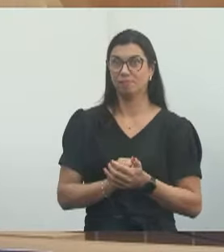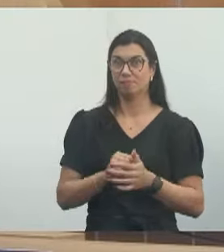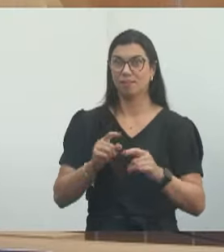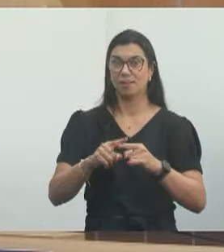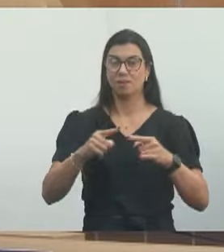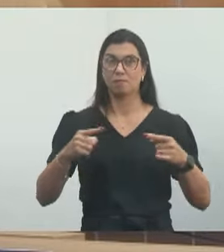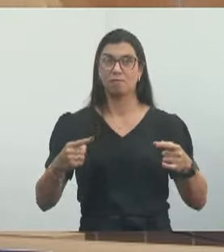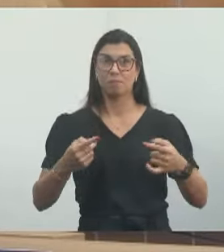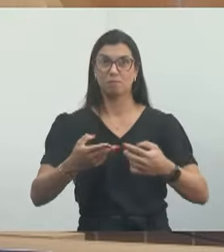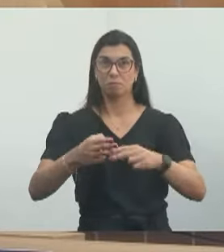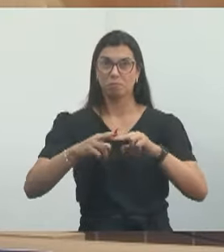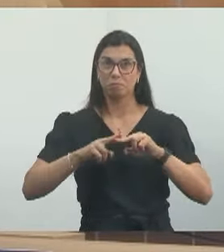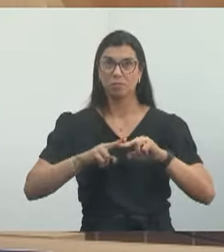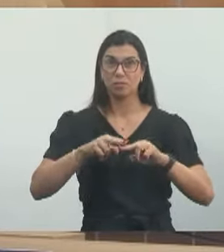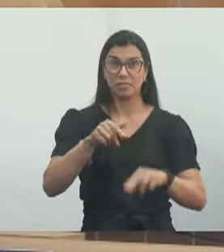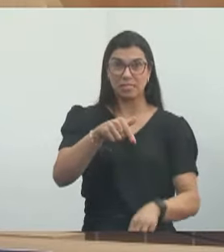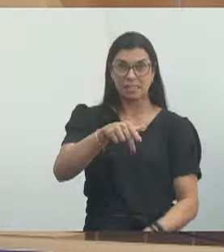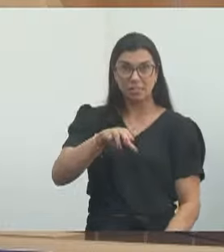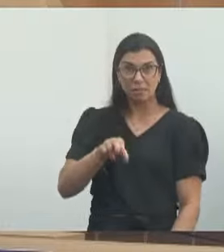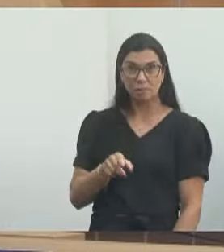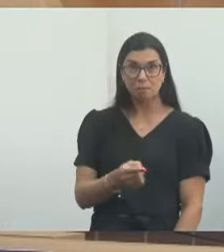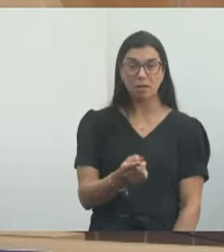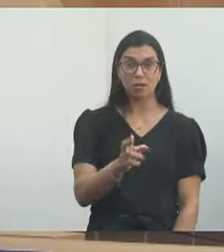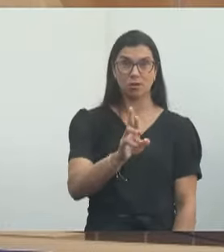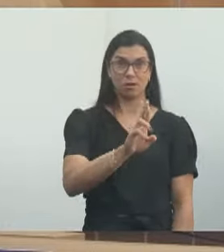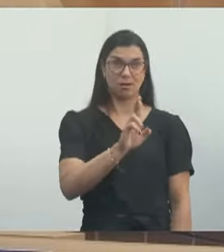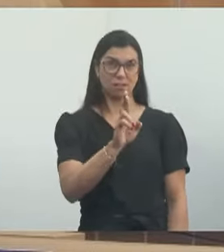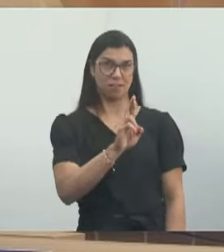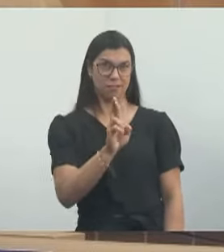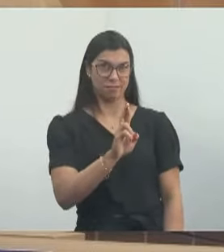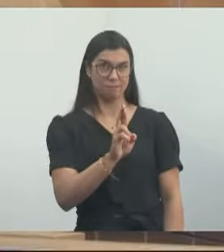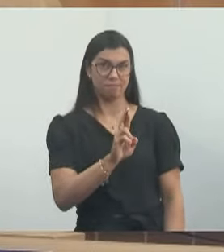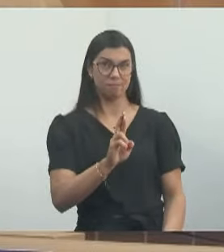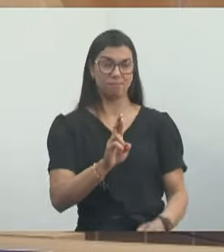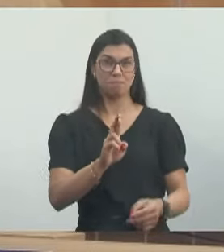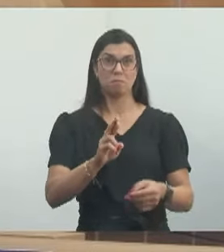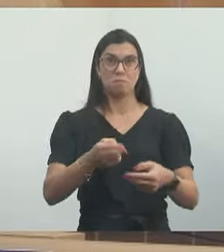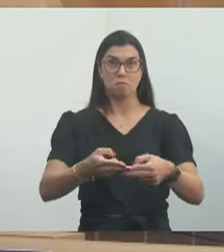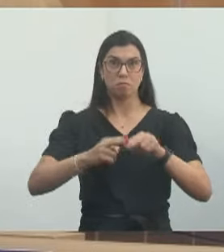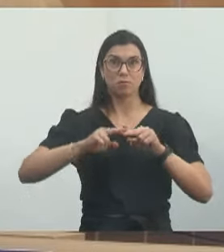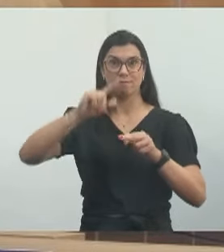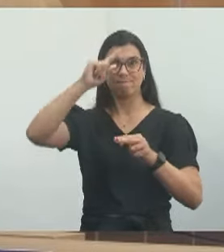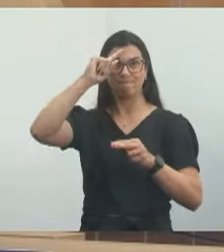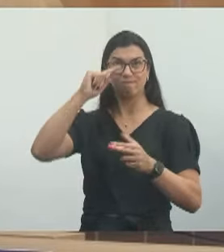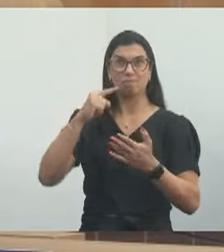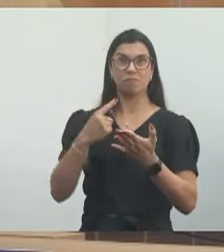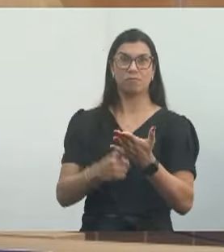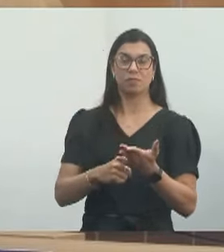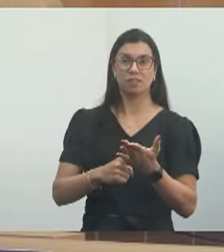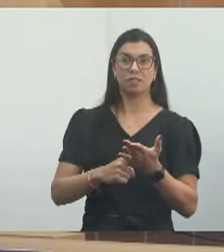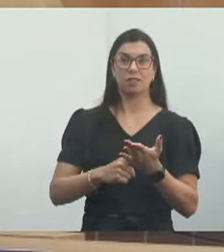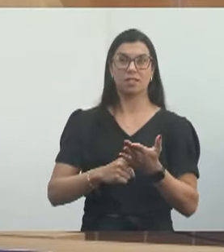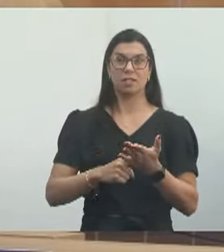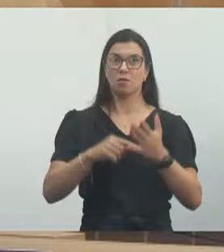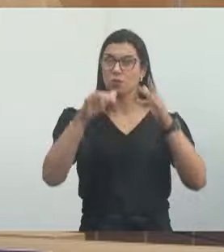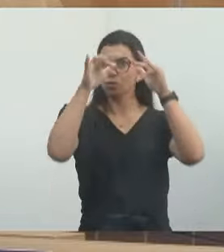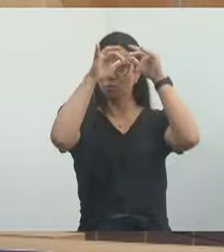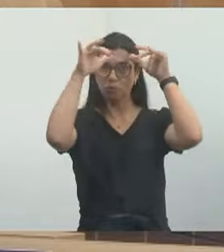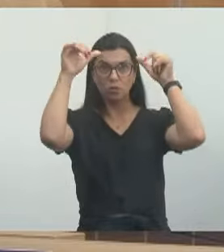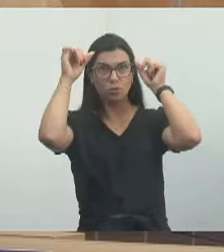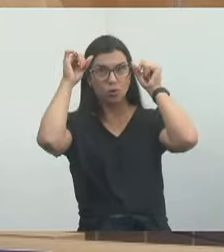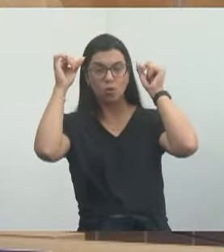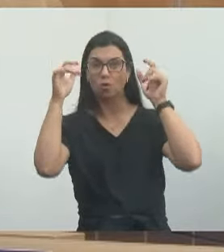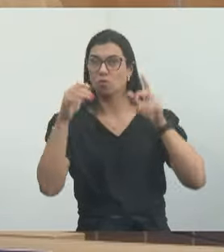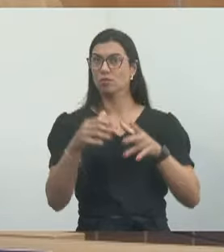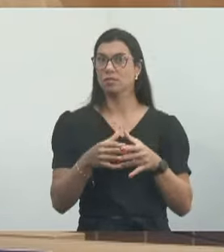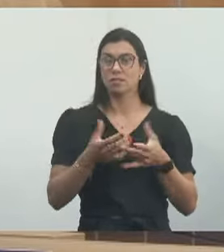que representam pouco mais de R$ 7 mil. Essa decisão transitou em julgado, não tem recurso